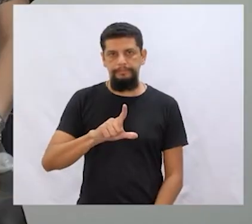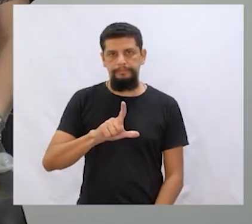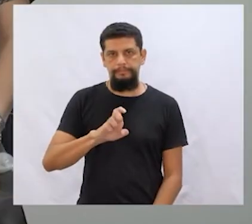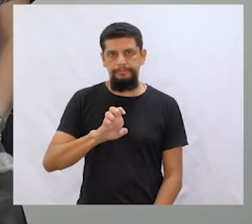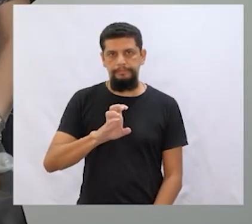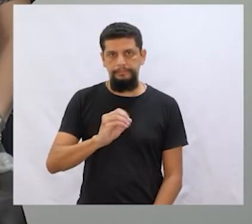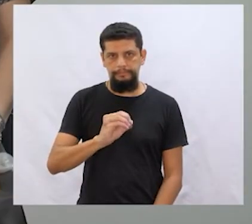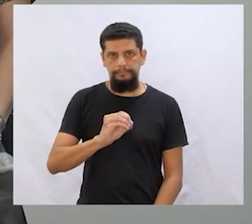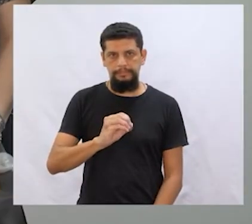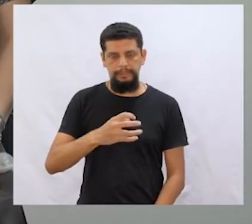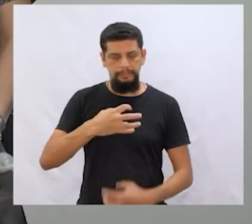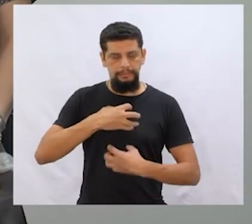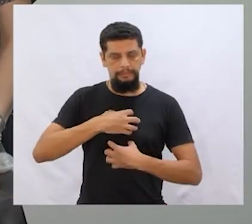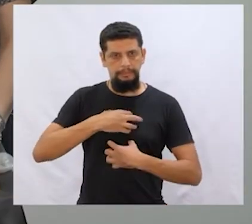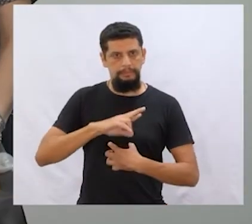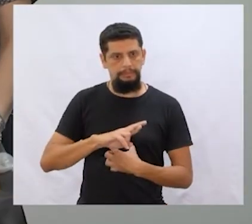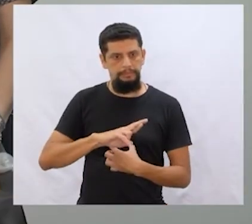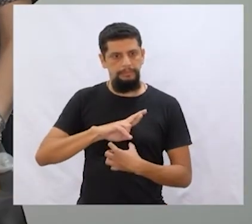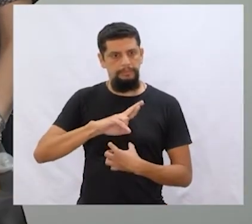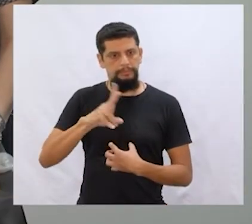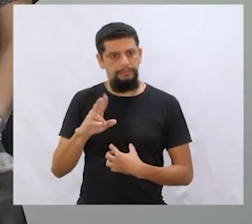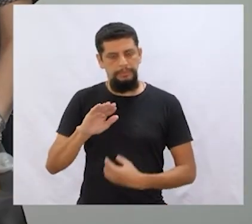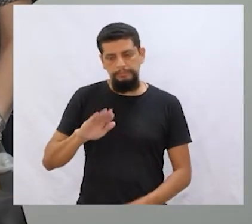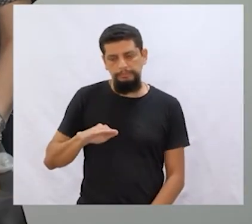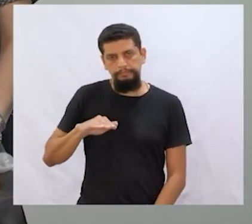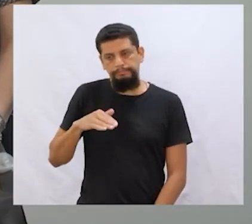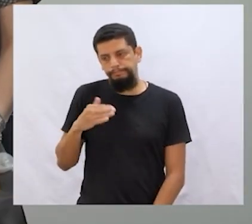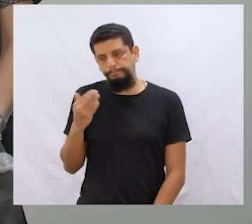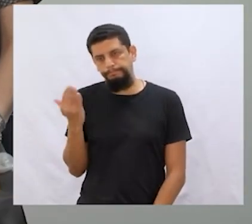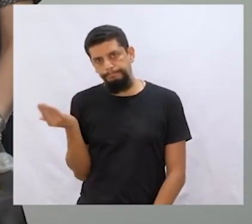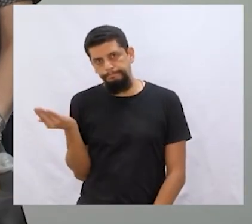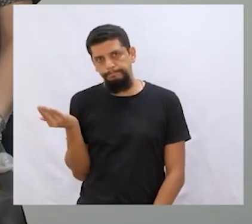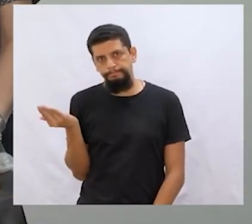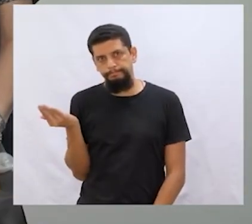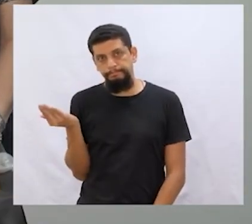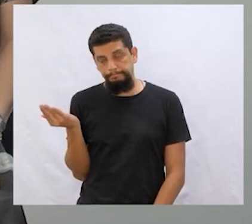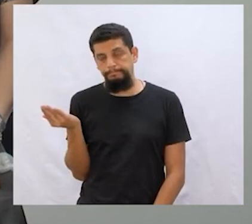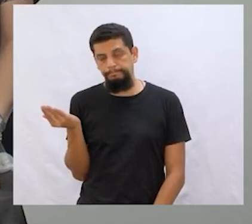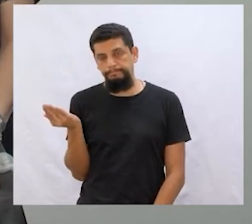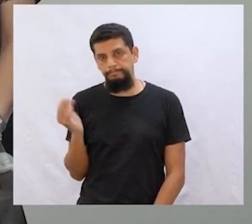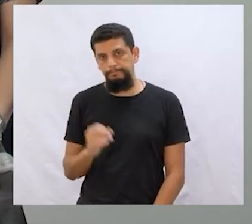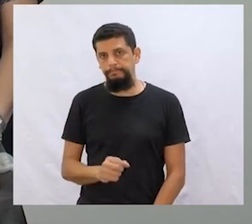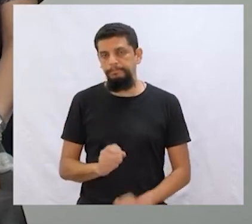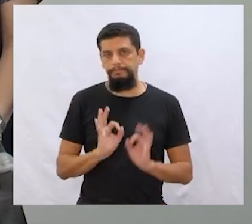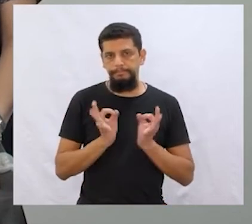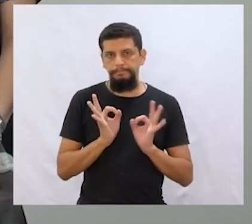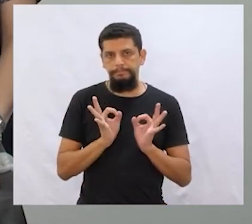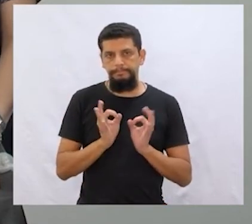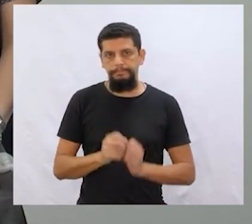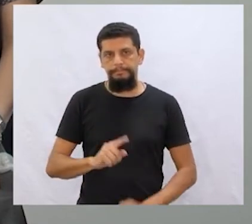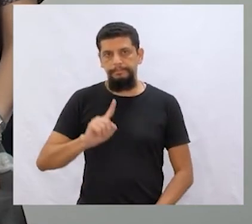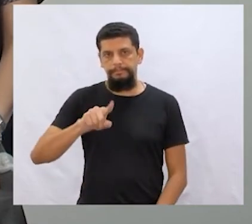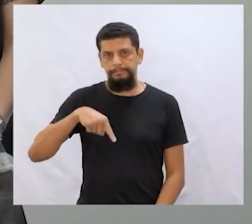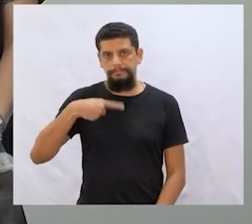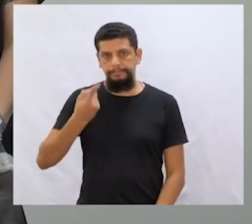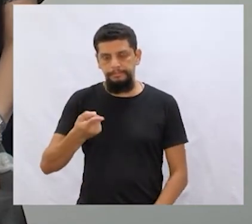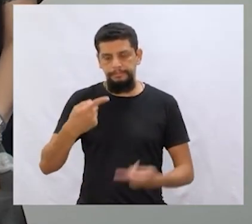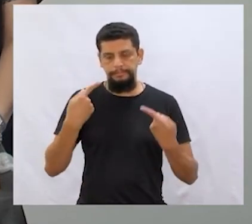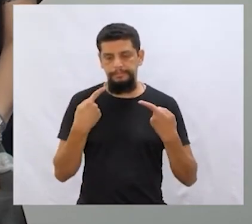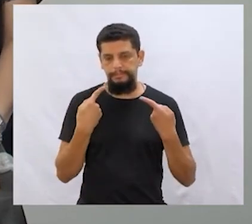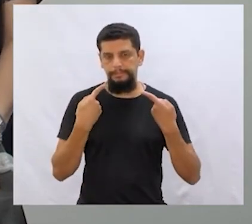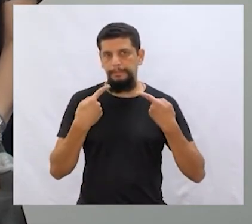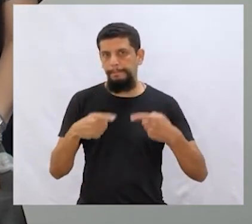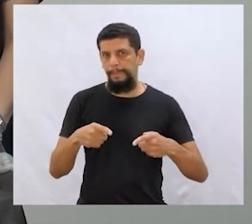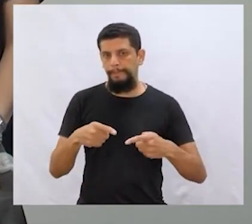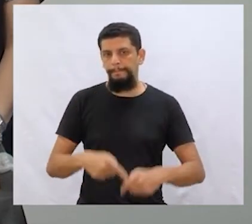O Léo está na posição diferente. Ele está com a mãozinha assim para o lado, né? Isso. Bem, próximo